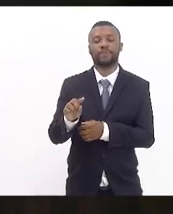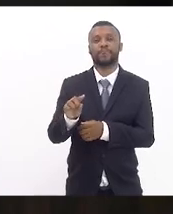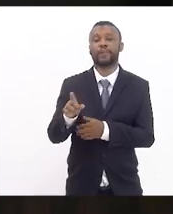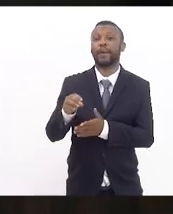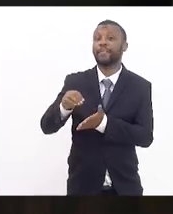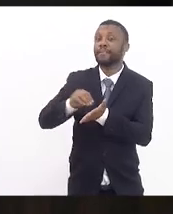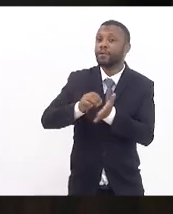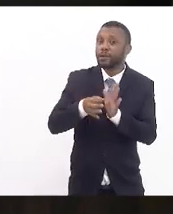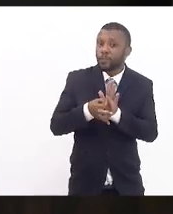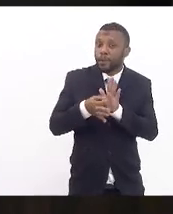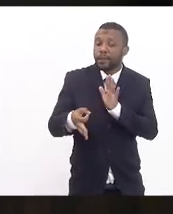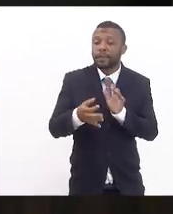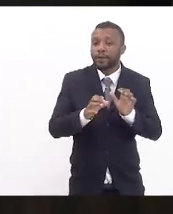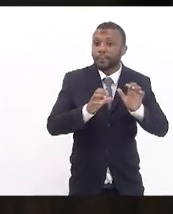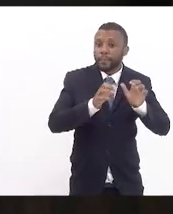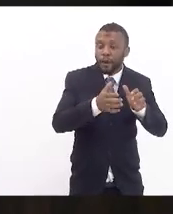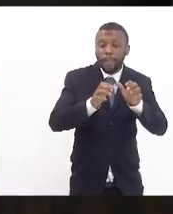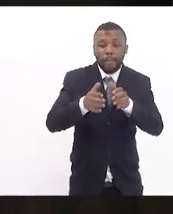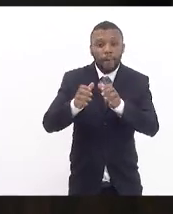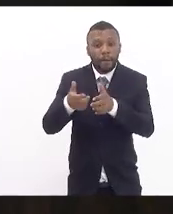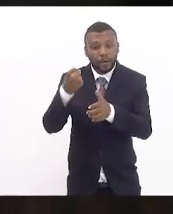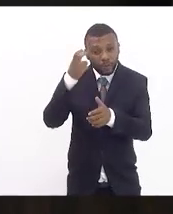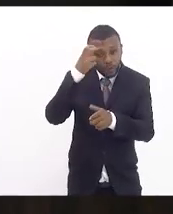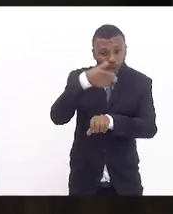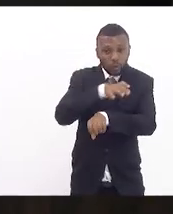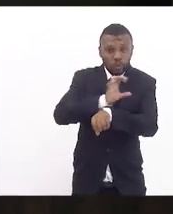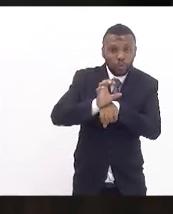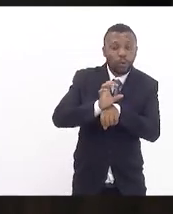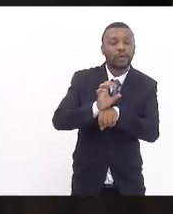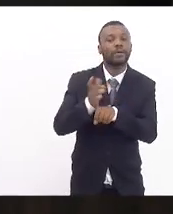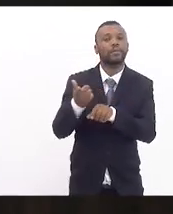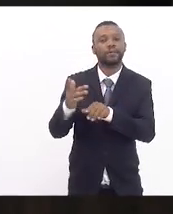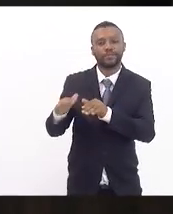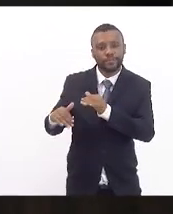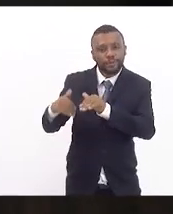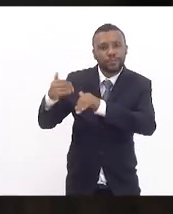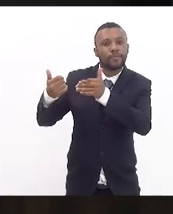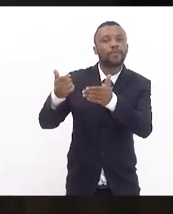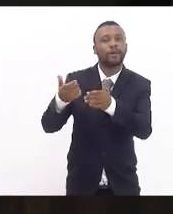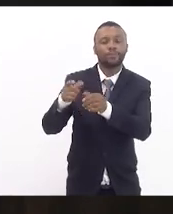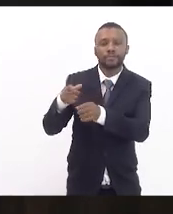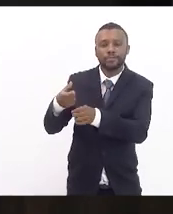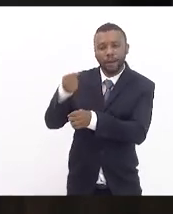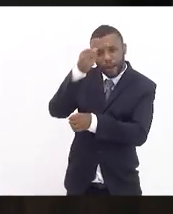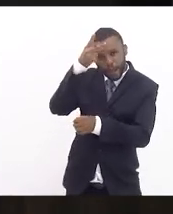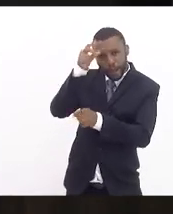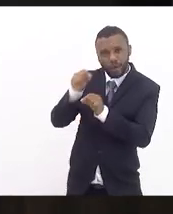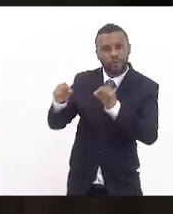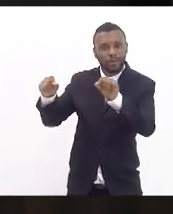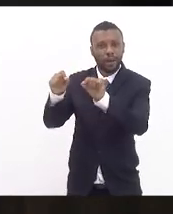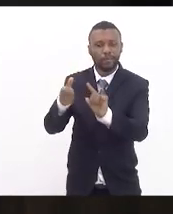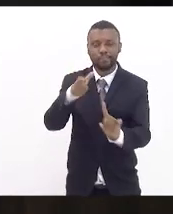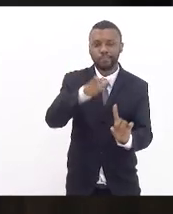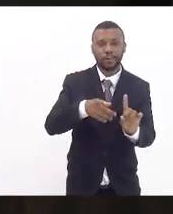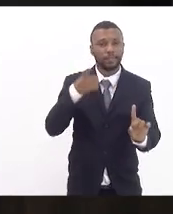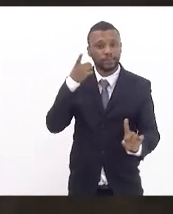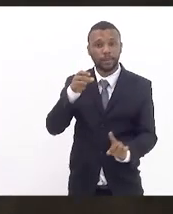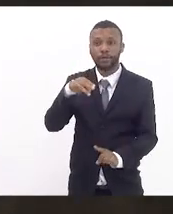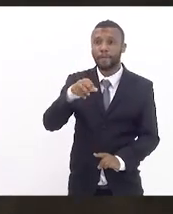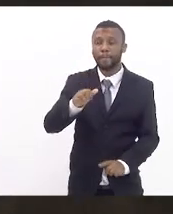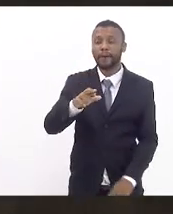de Assuntos Municipais e Desenvolvimento Regional. Para emitir parecer pela Comissão de Constituição e Justiça, deputado Márcio Pacheco. Parecer